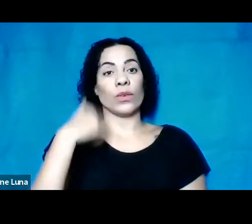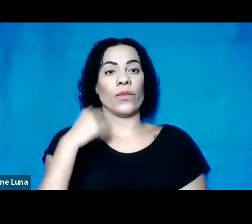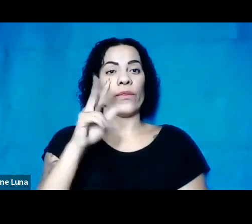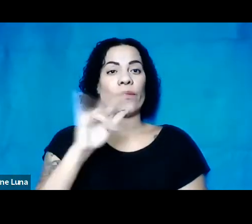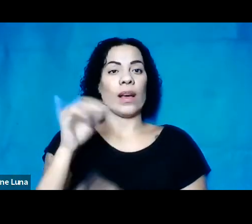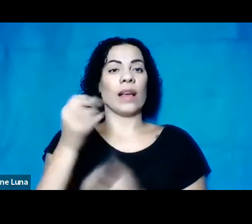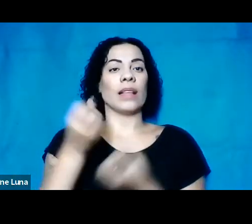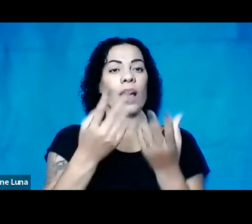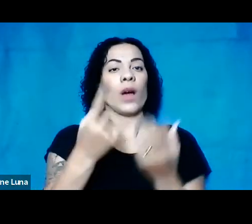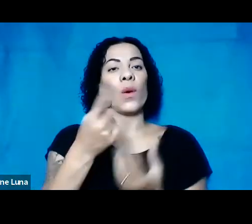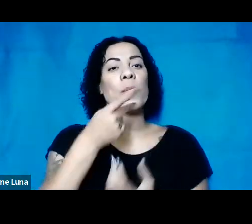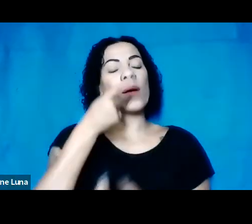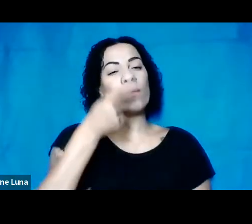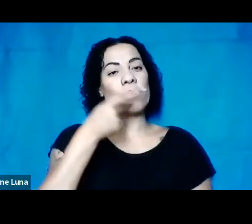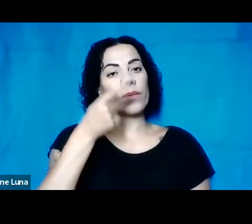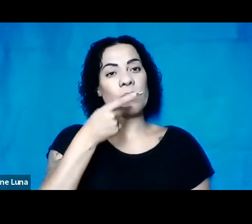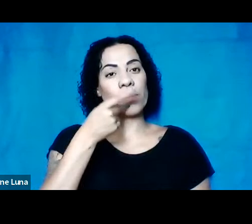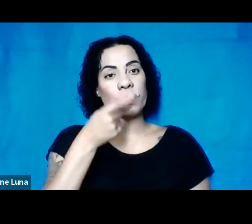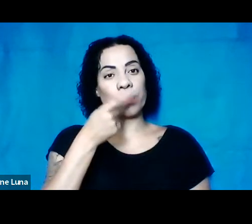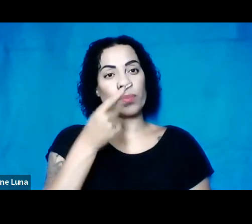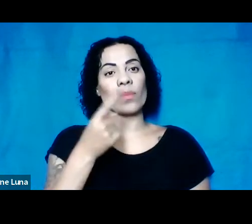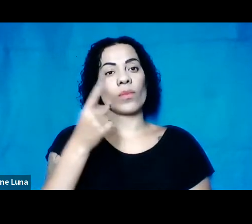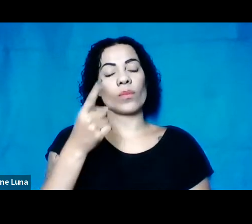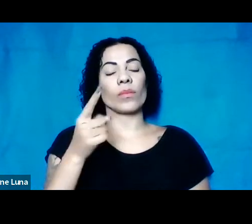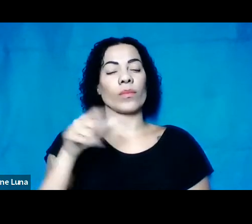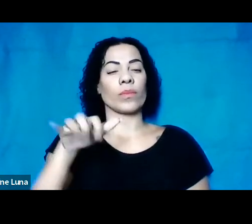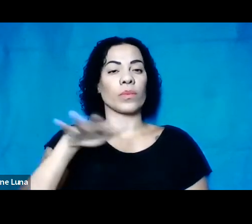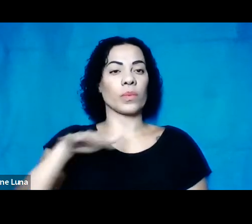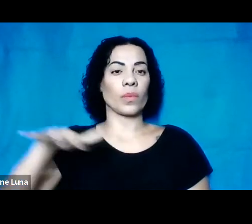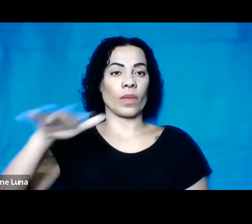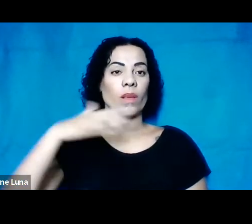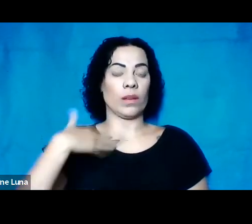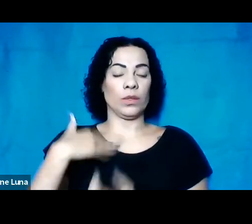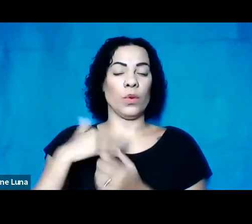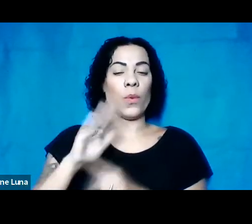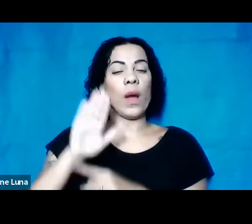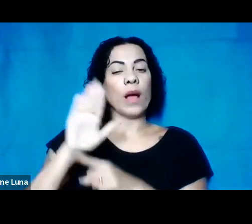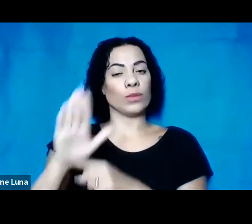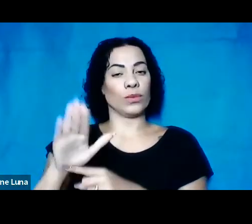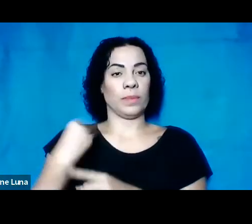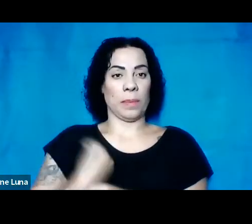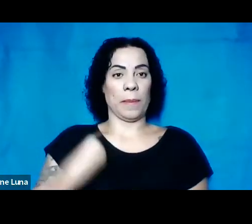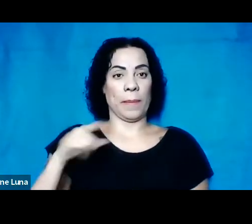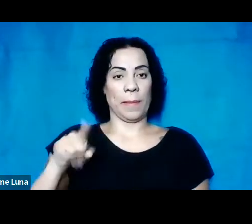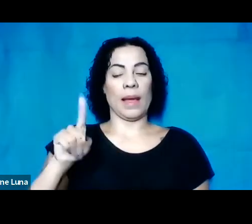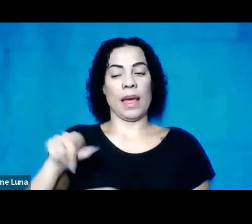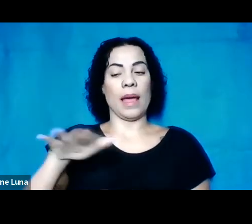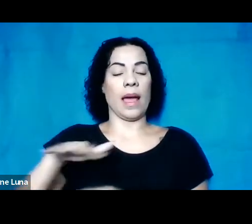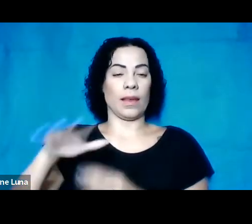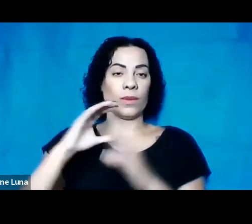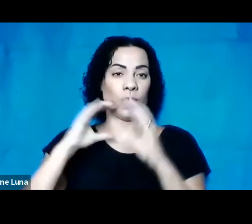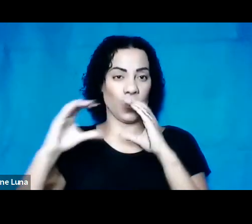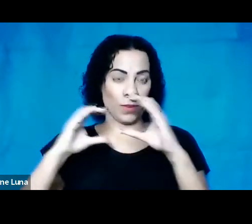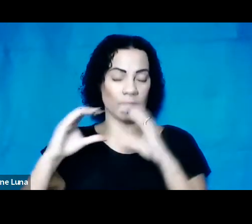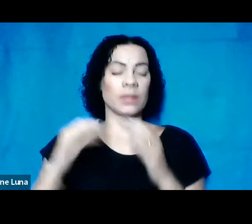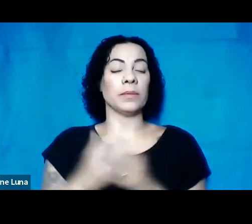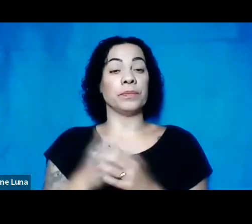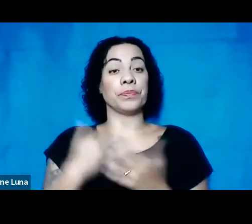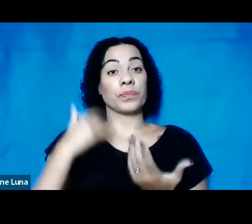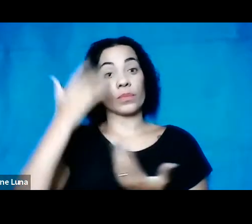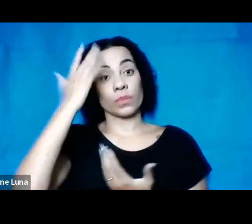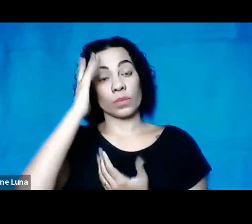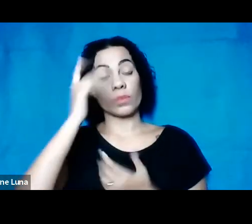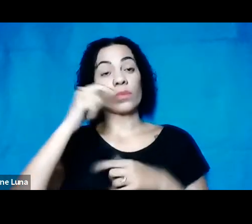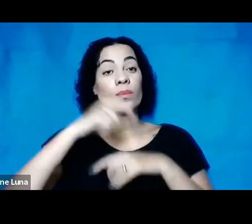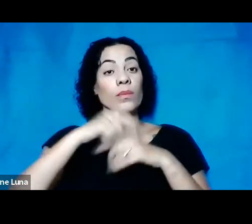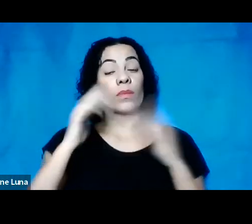uma fala do campo que eu ajudo a constituir, né, que é o campo da comunicação. Eu acho que assim, durante o